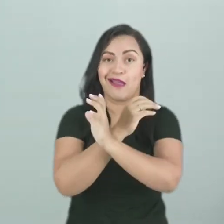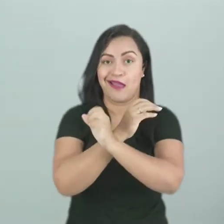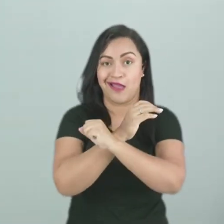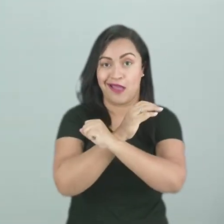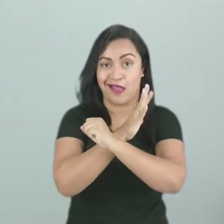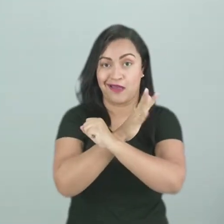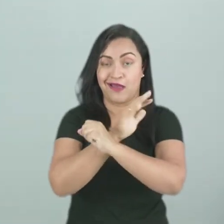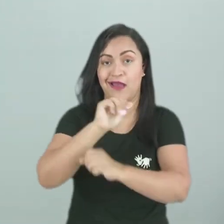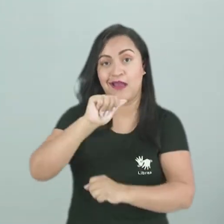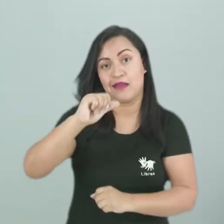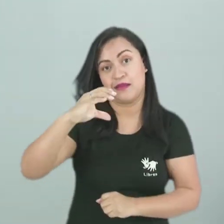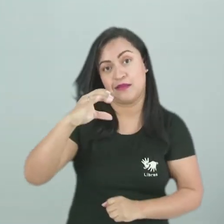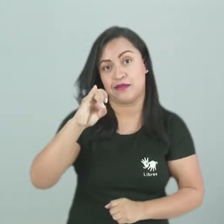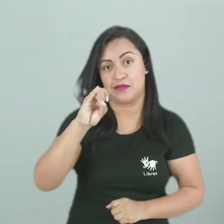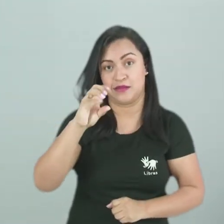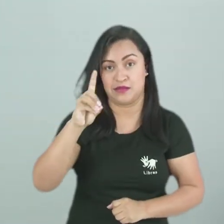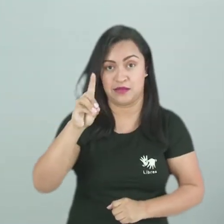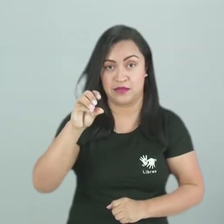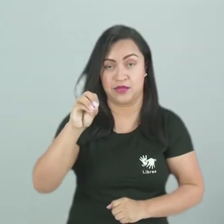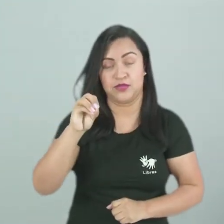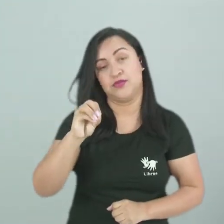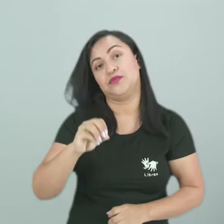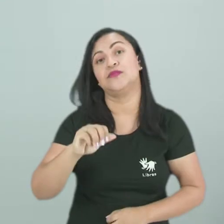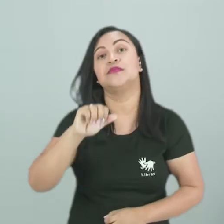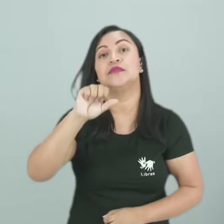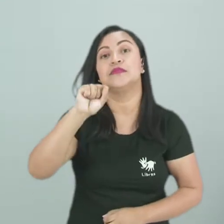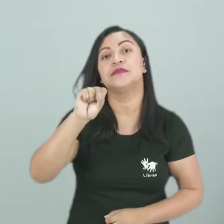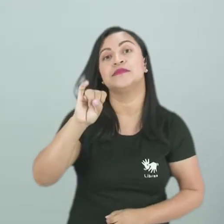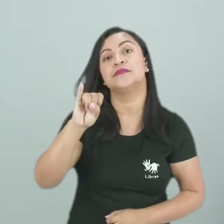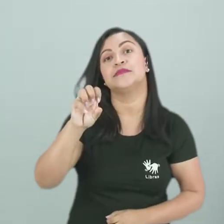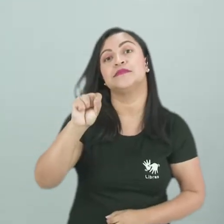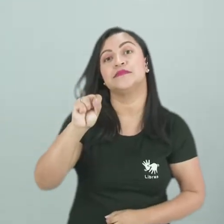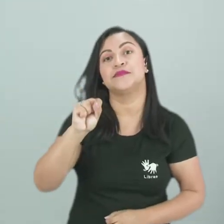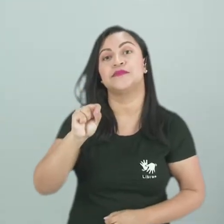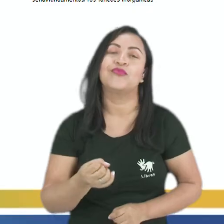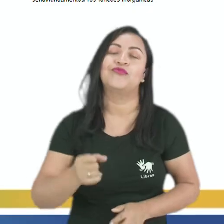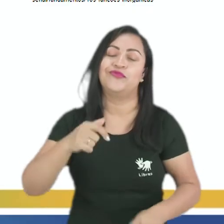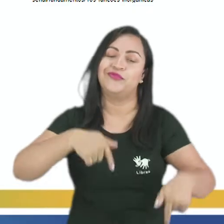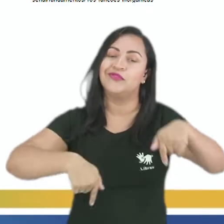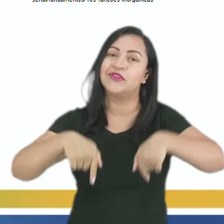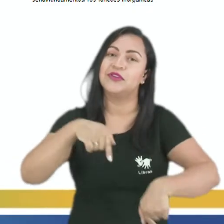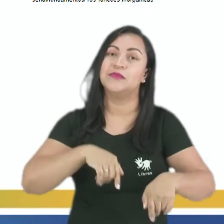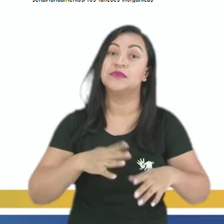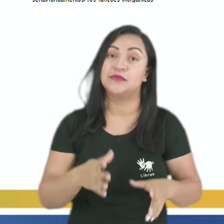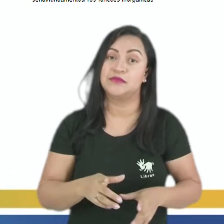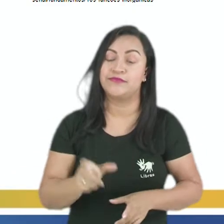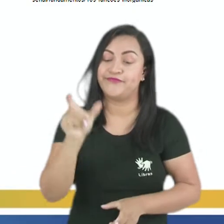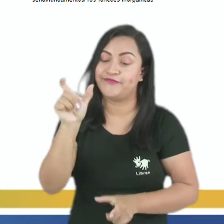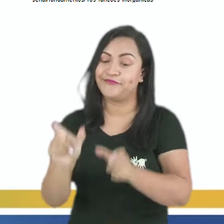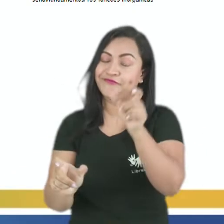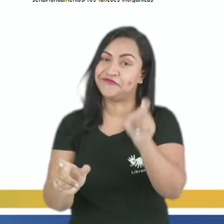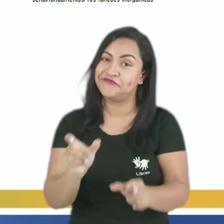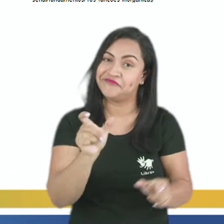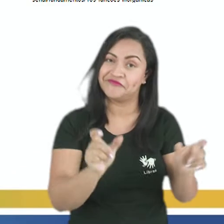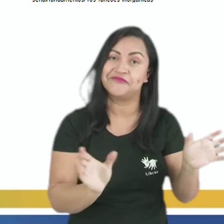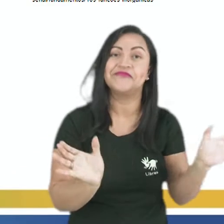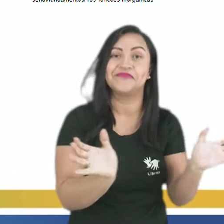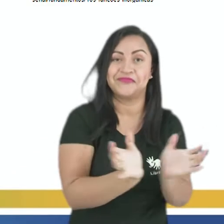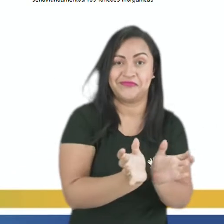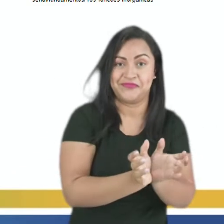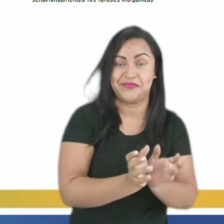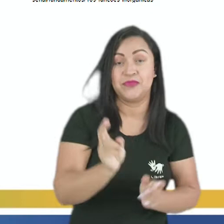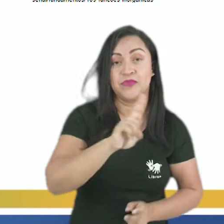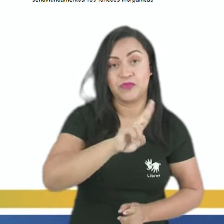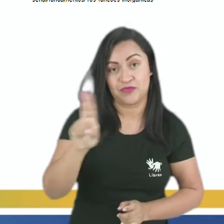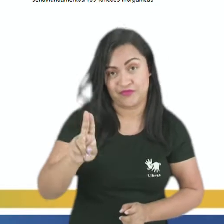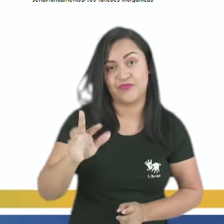são os principais grupos formando as funções inorgânicas, tá? Elas são divididas em grupos que nós denominamos